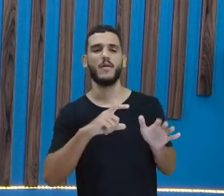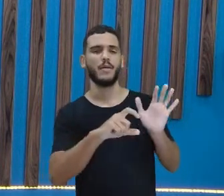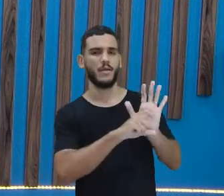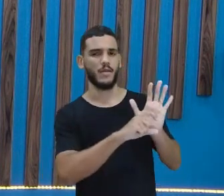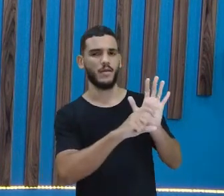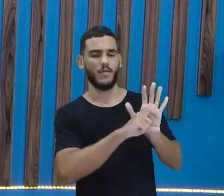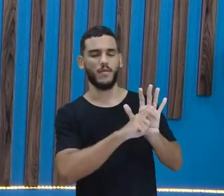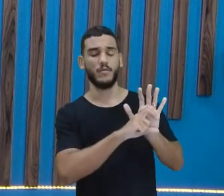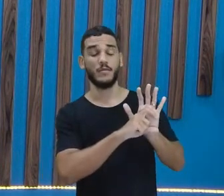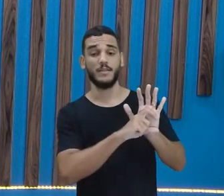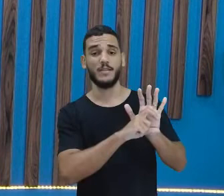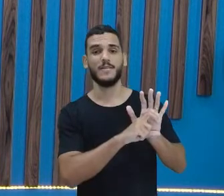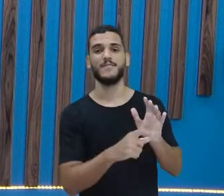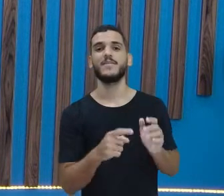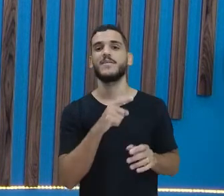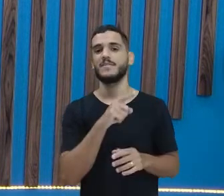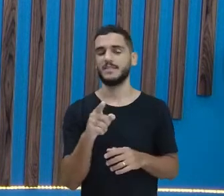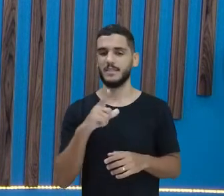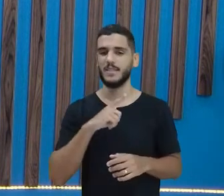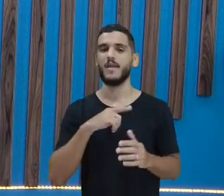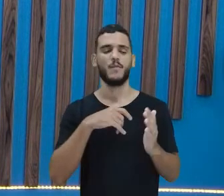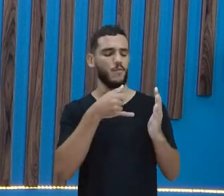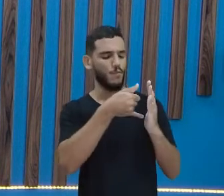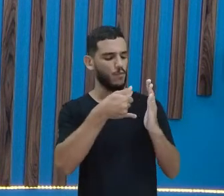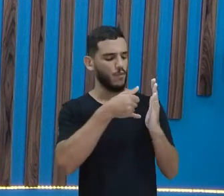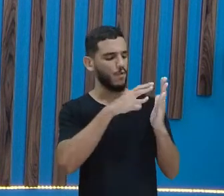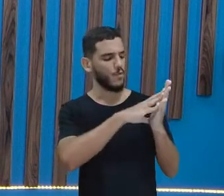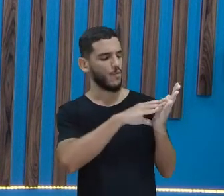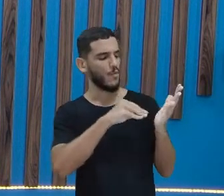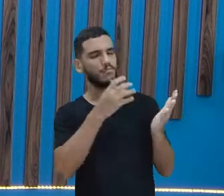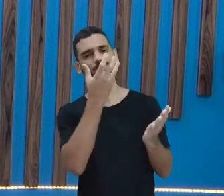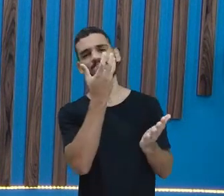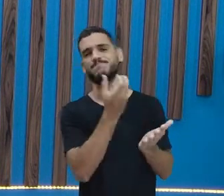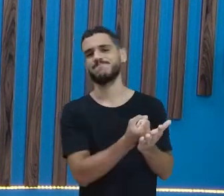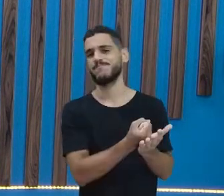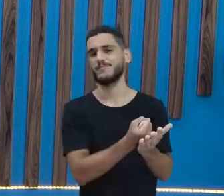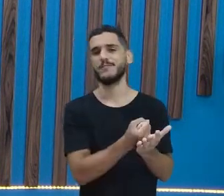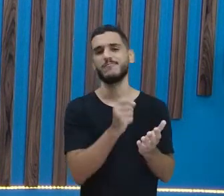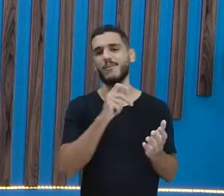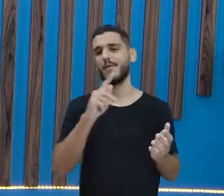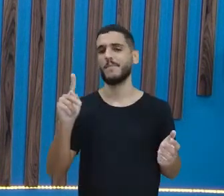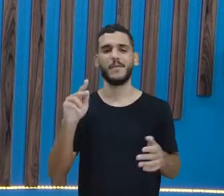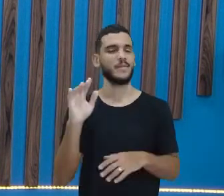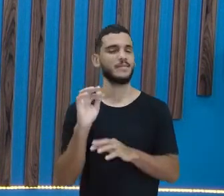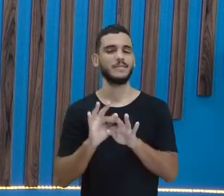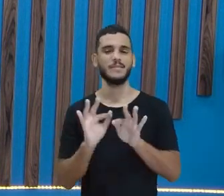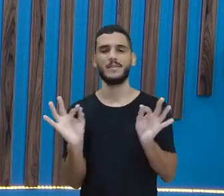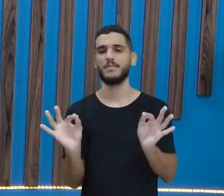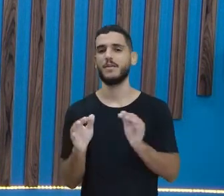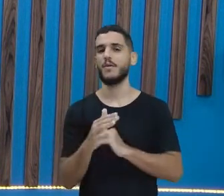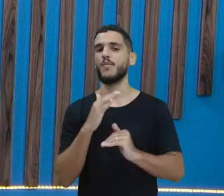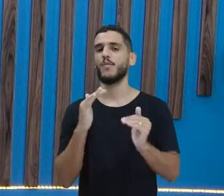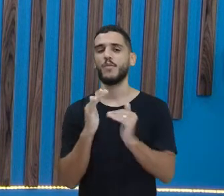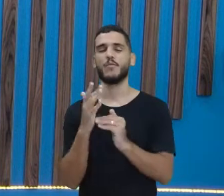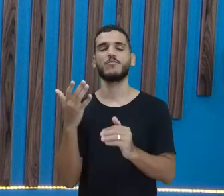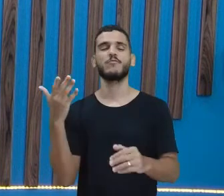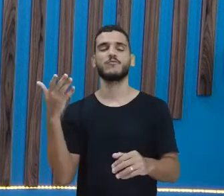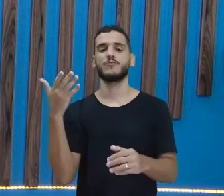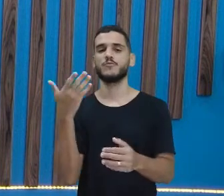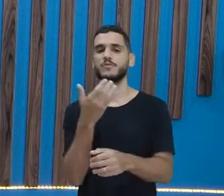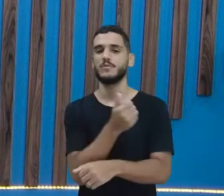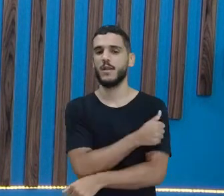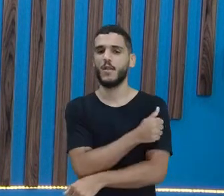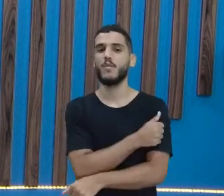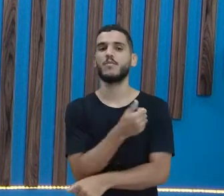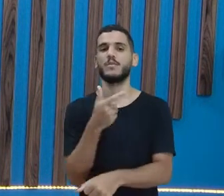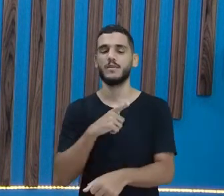Se você tá com o teu aparelho eletrônico, mira com a câmera, tá? E todos os estudantes da rede municipal do Recife têm acesso a isso.